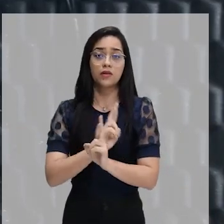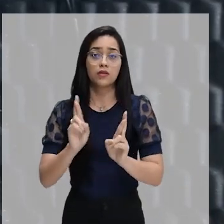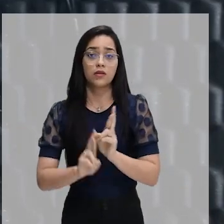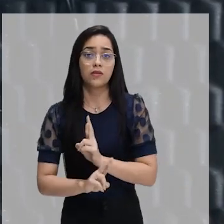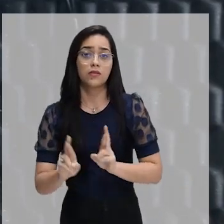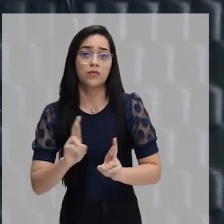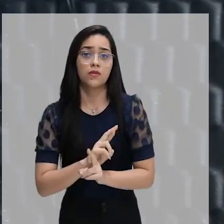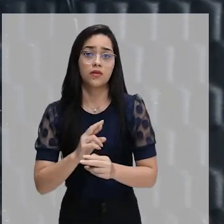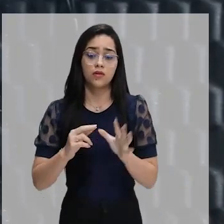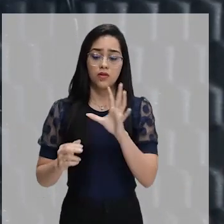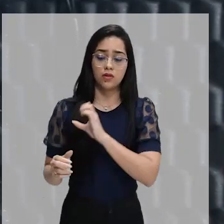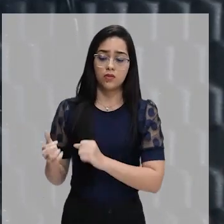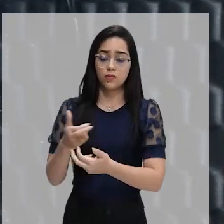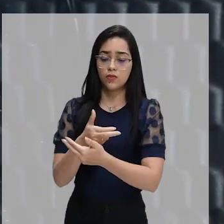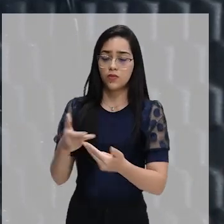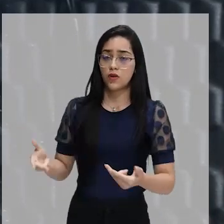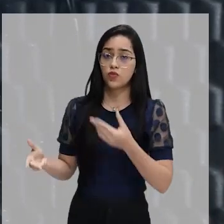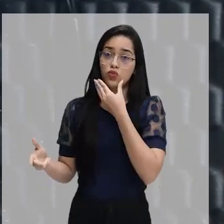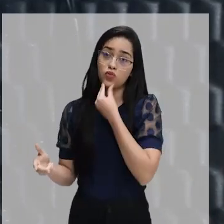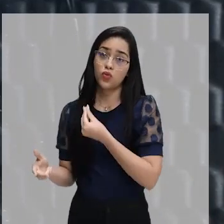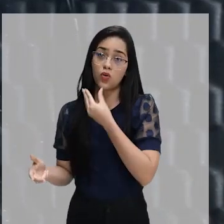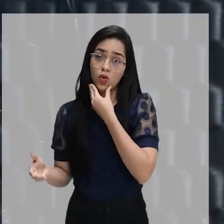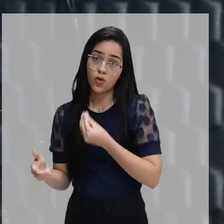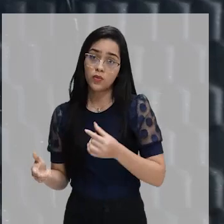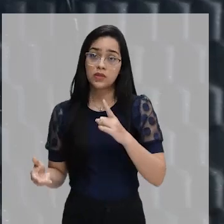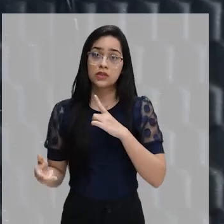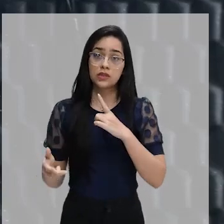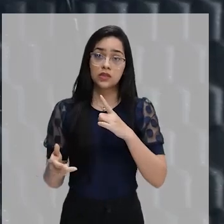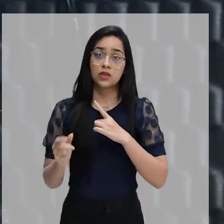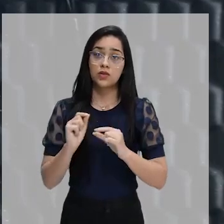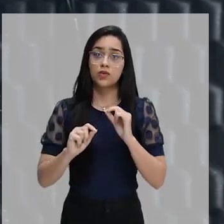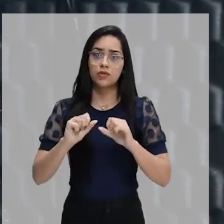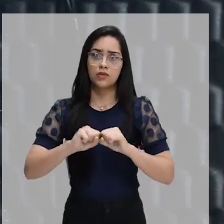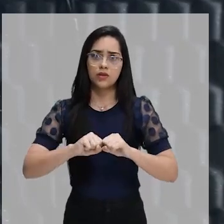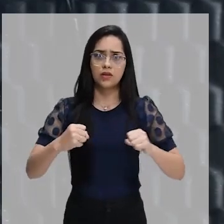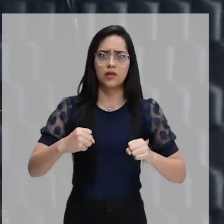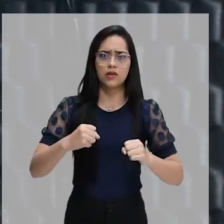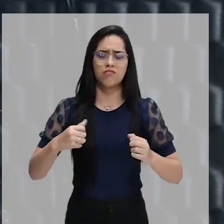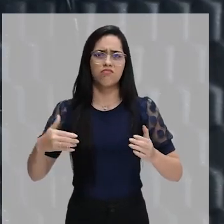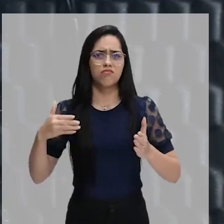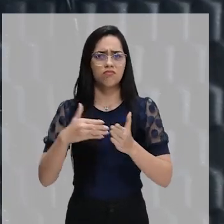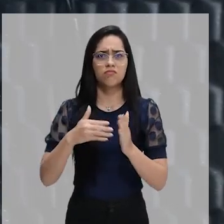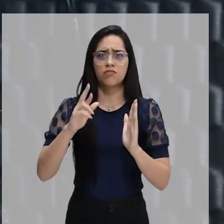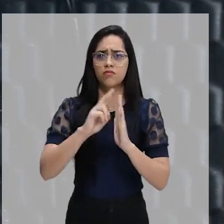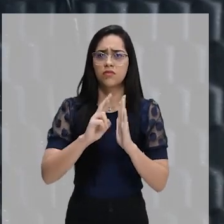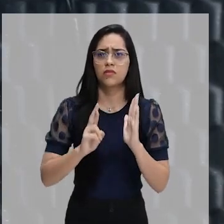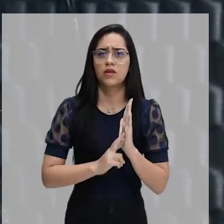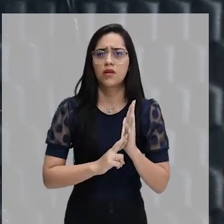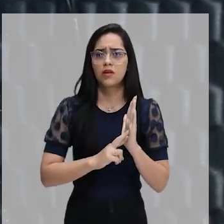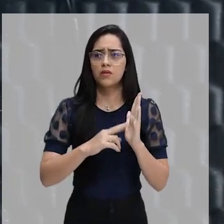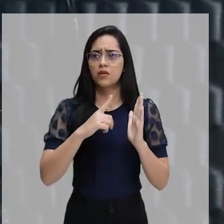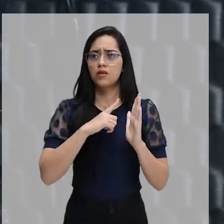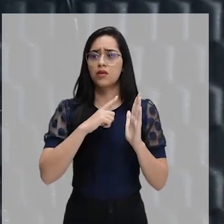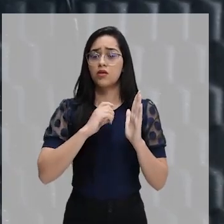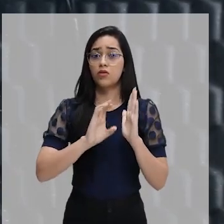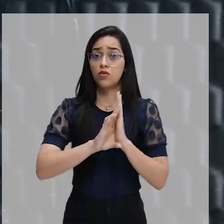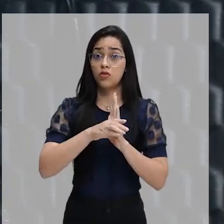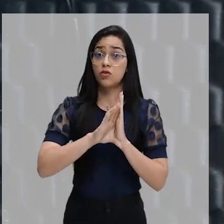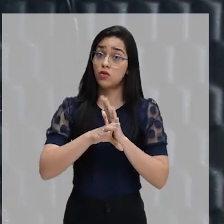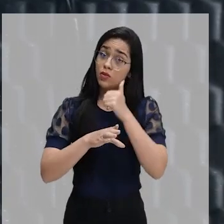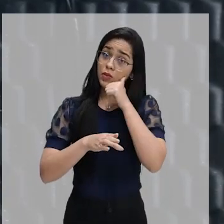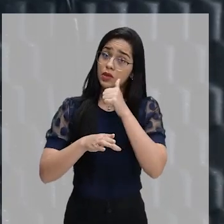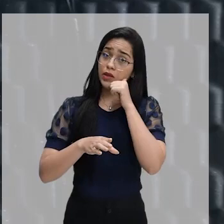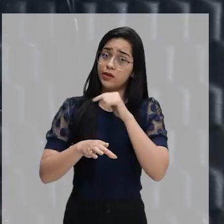relacionamento amoroso com vários homens. Isso aí dá uma quebra naquele padrão do conceito que a